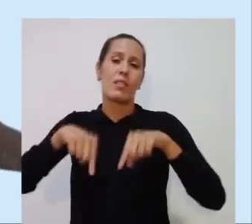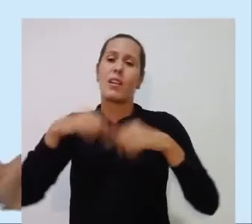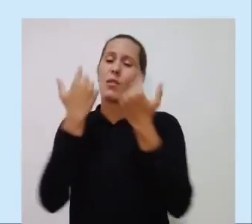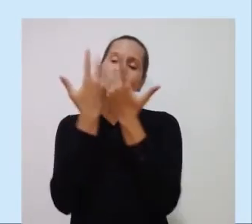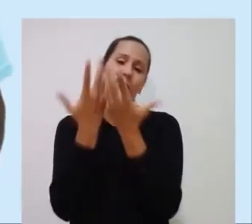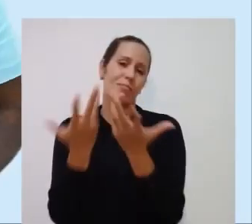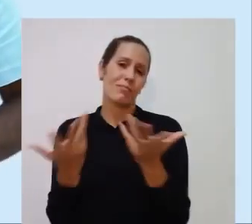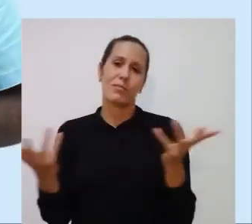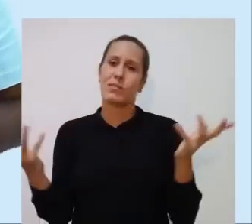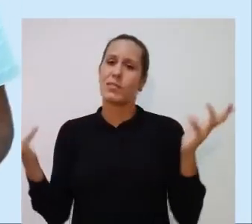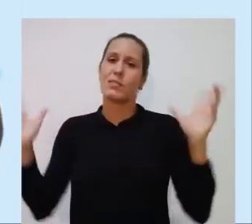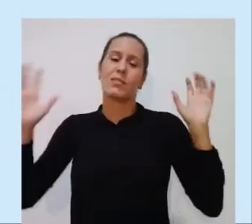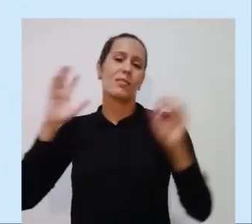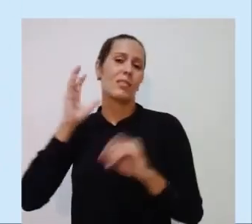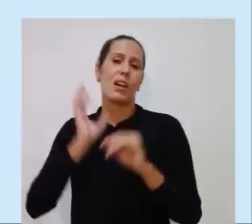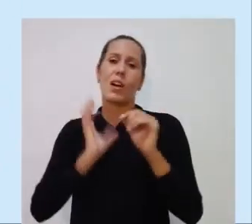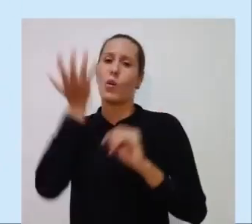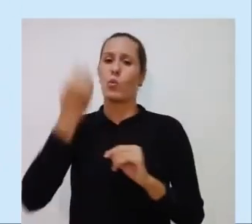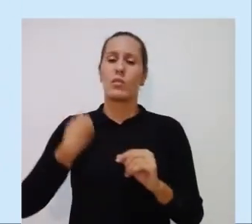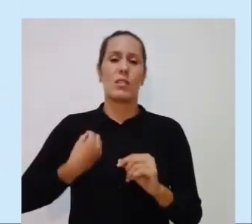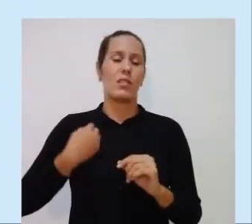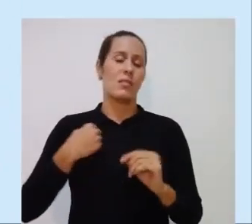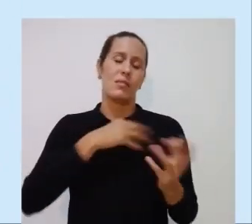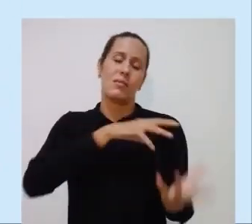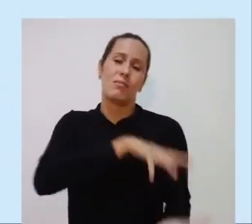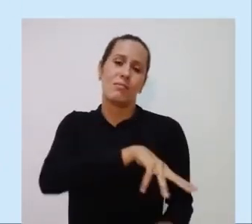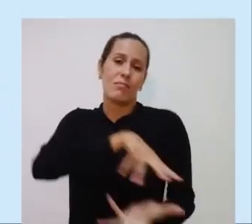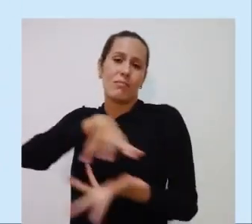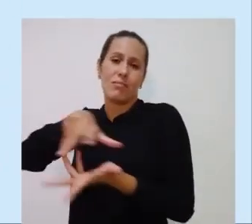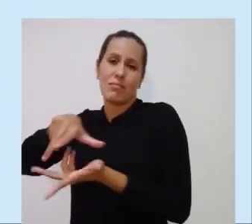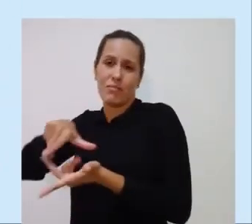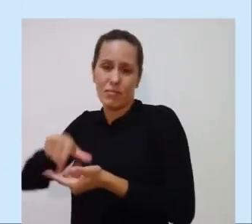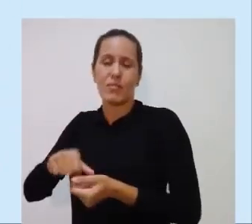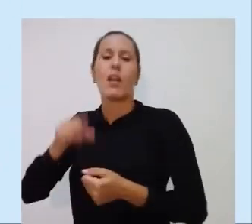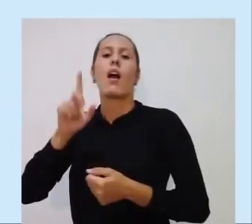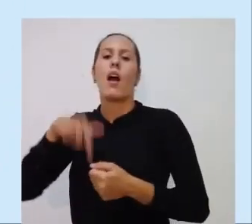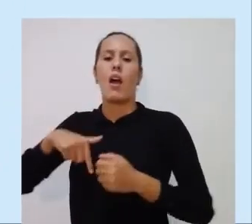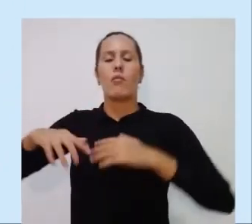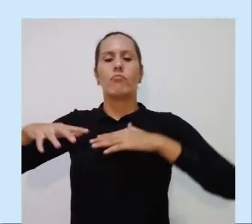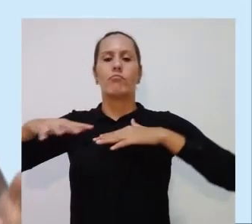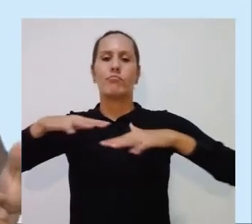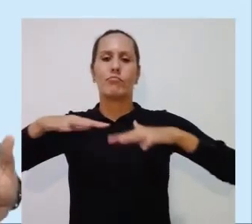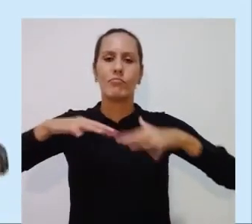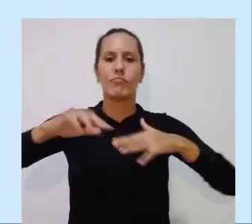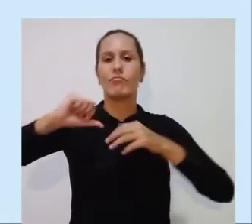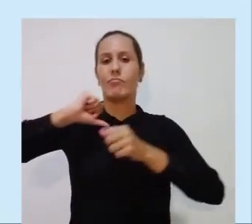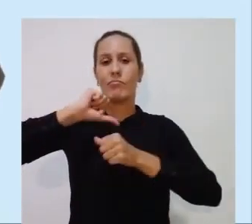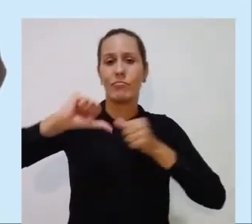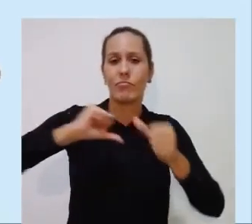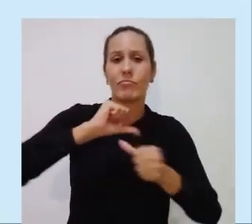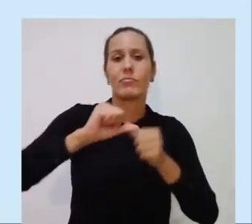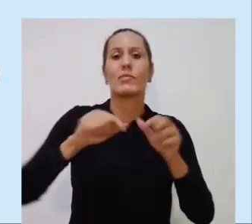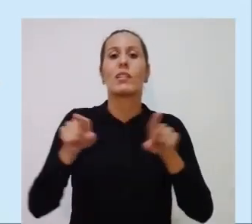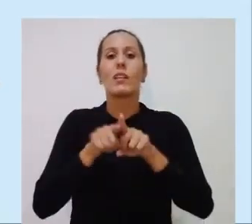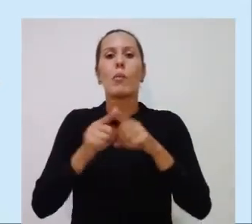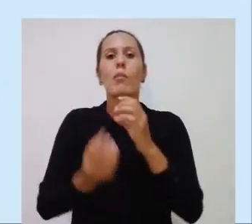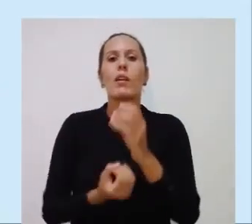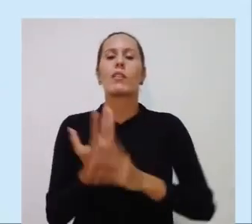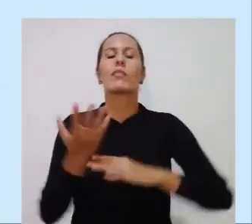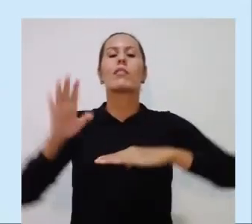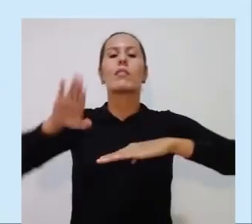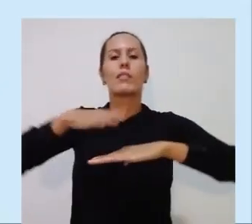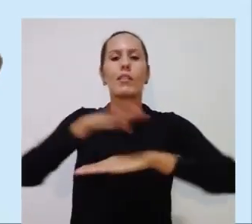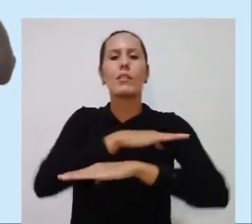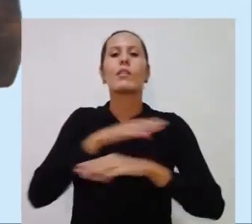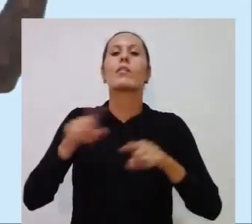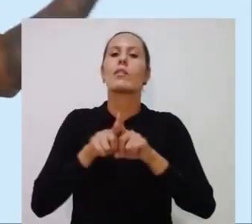um processo natural que ocorre em nosso planeta. Nosso planeta é um planeta bastante dinâmico e as formações do relevo, elas são dinâmicas também